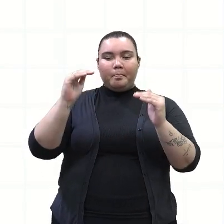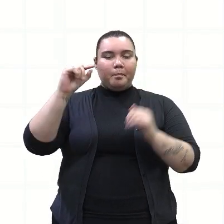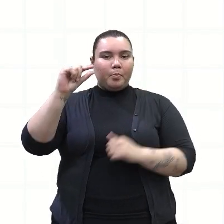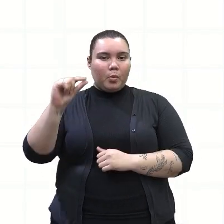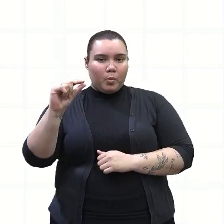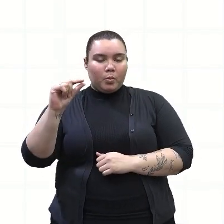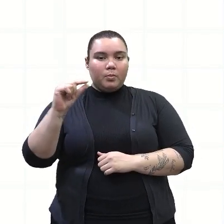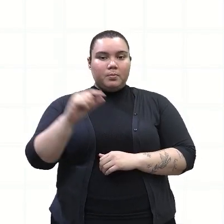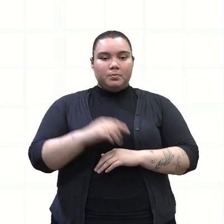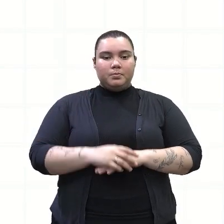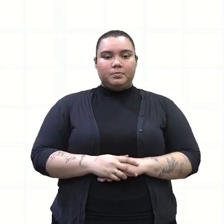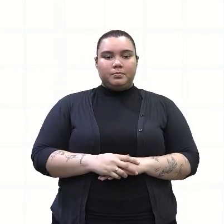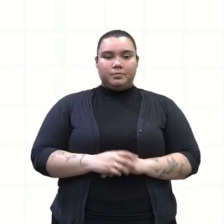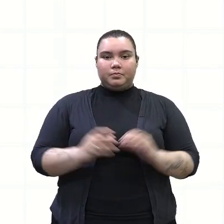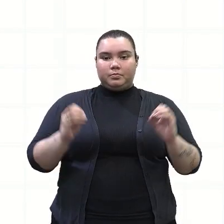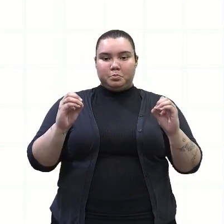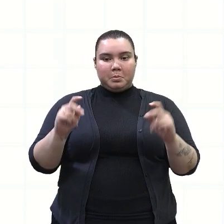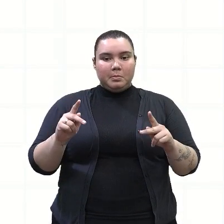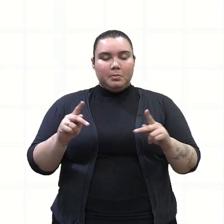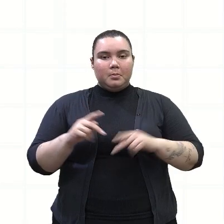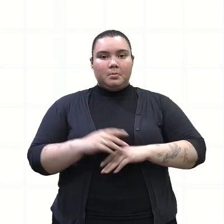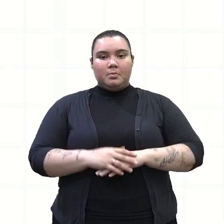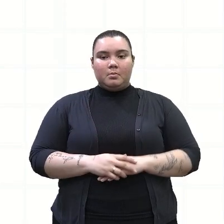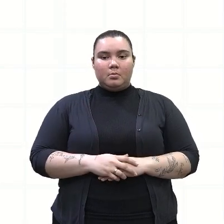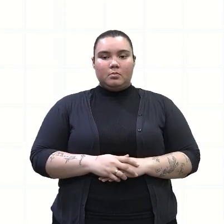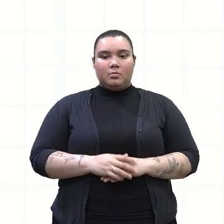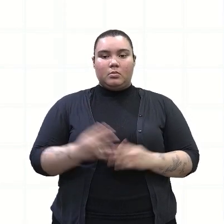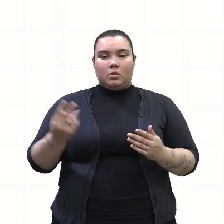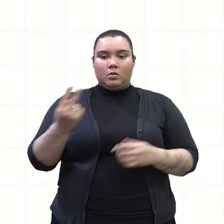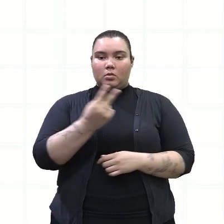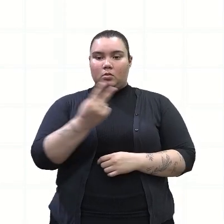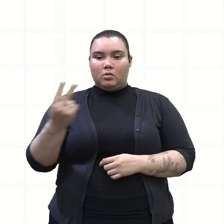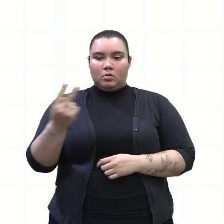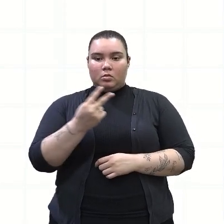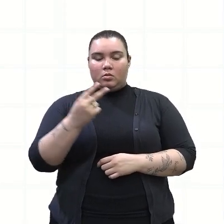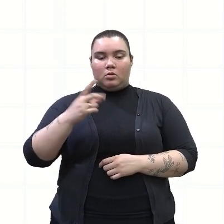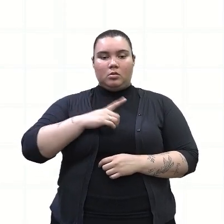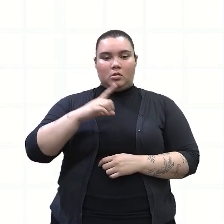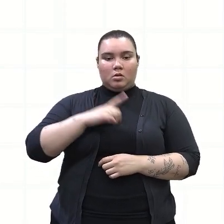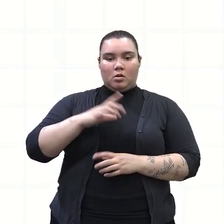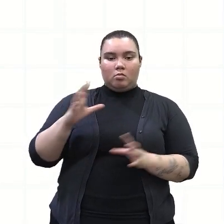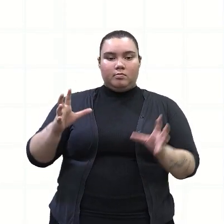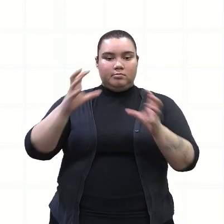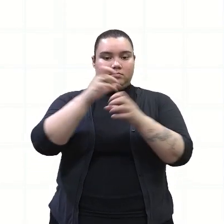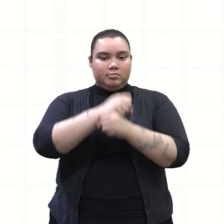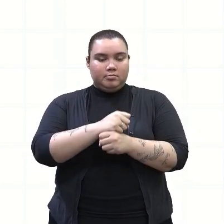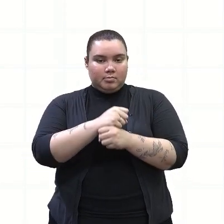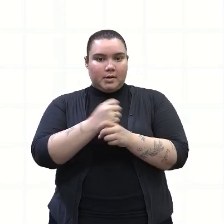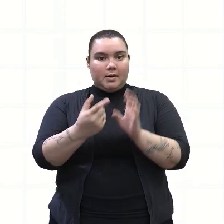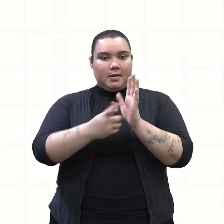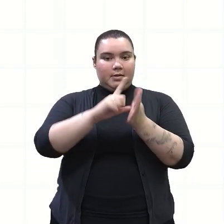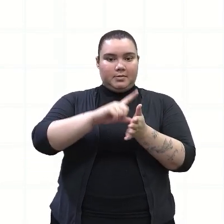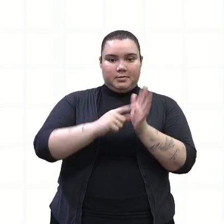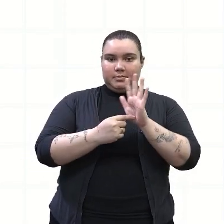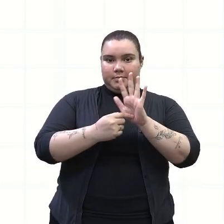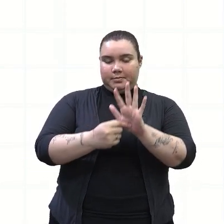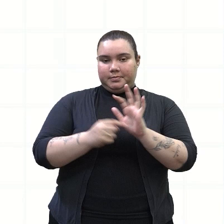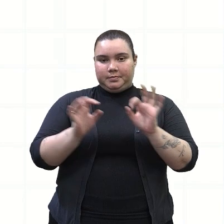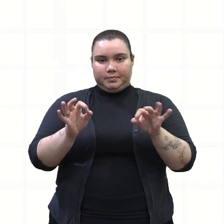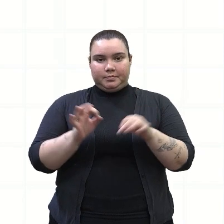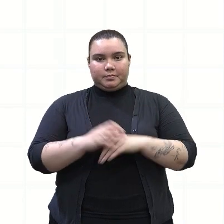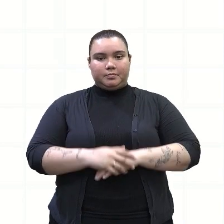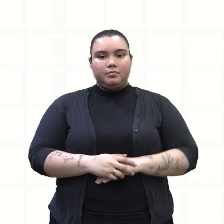Paulo Gabriel, ok? Então, eles dois medem aquela quantidade que vocês viram anteriormente,